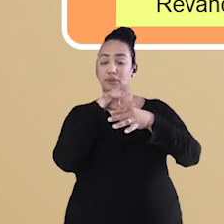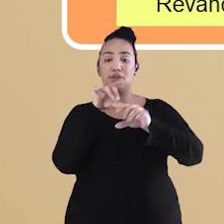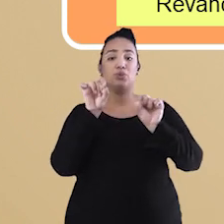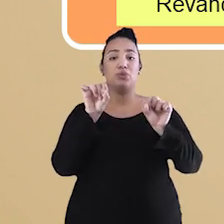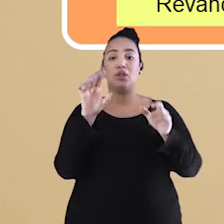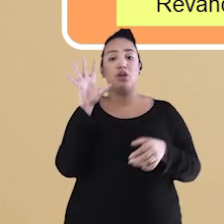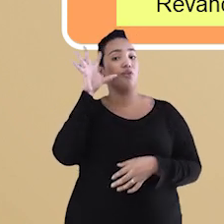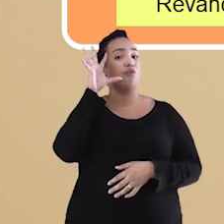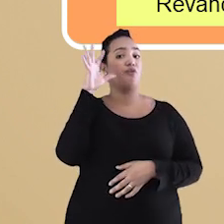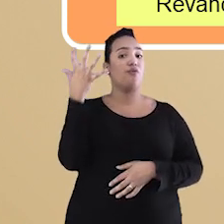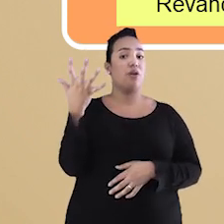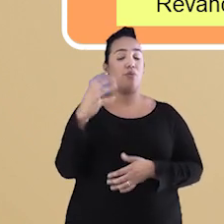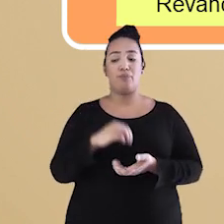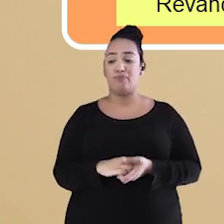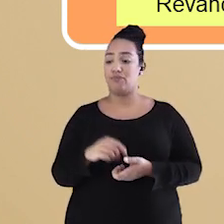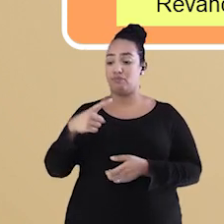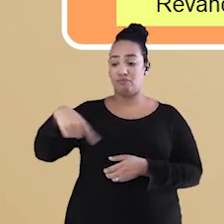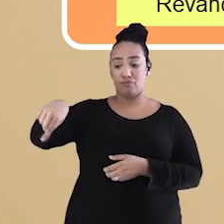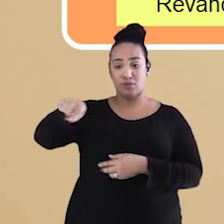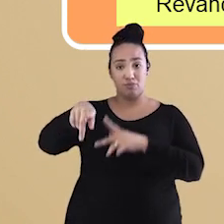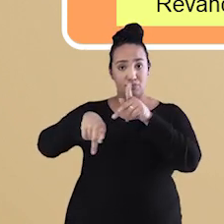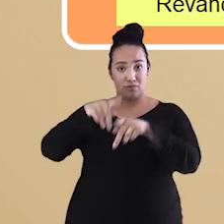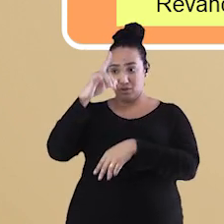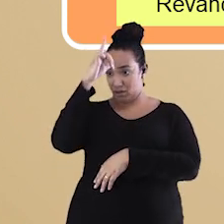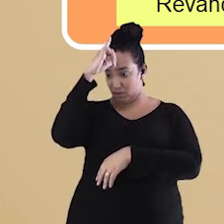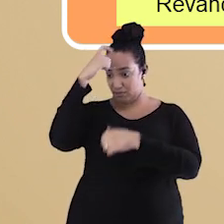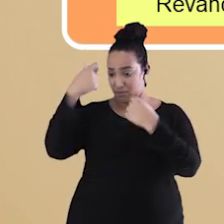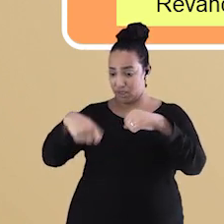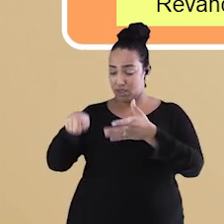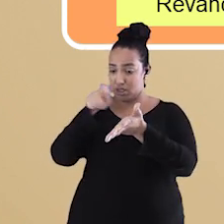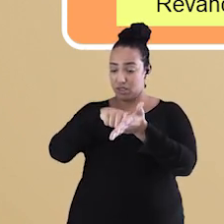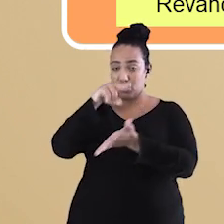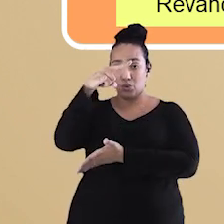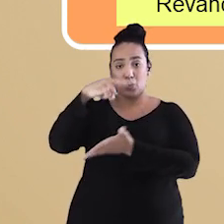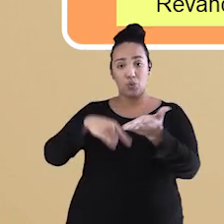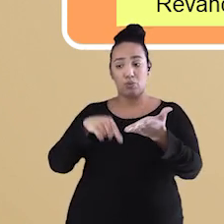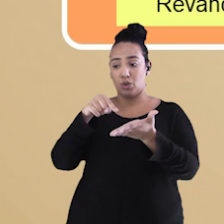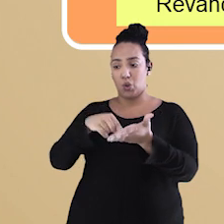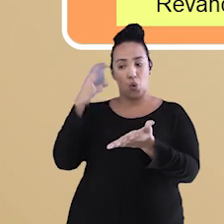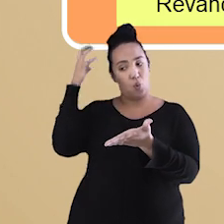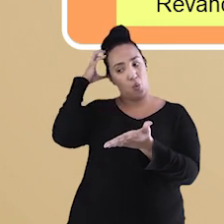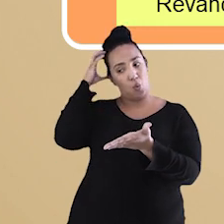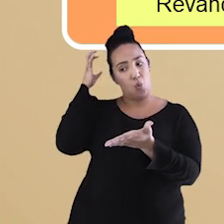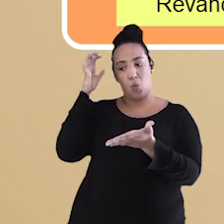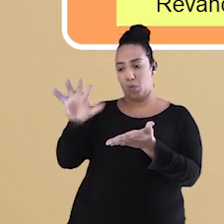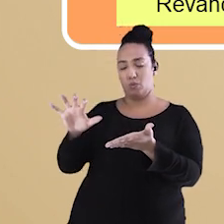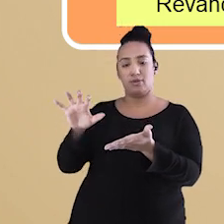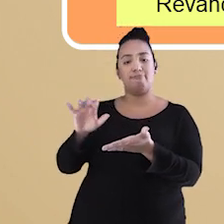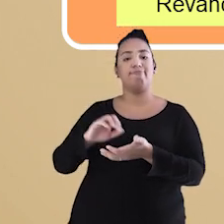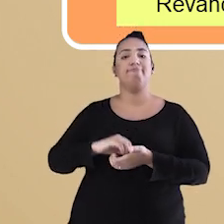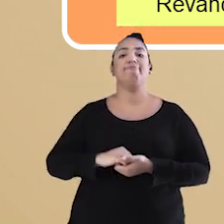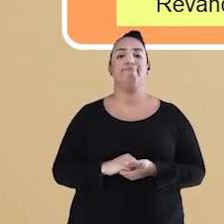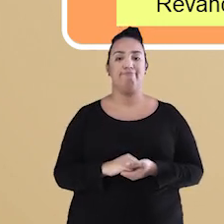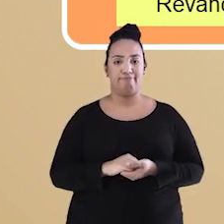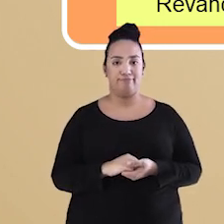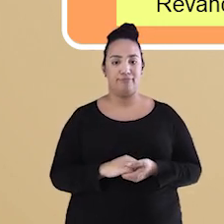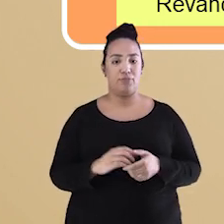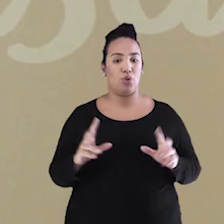grandes líderes fizeram, obrigando a nação alemã a assinar o Tratado de Versalhes e assumir toda a culpa na